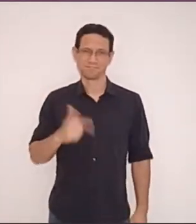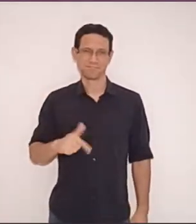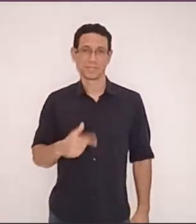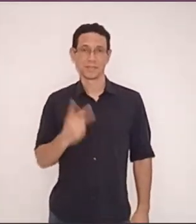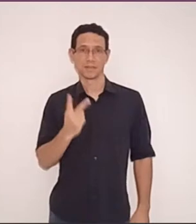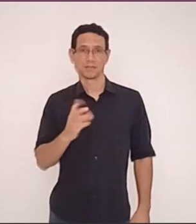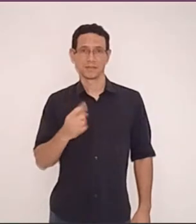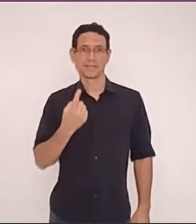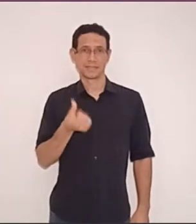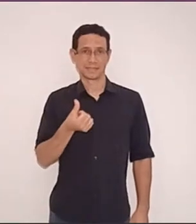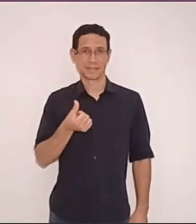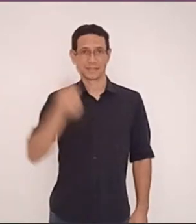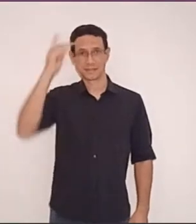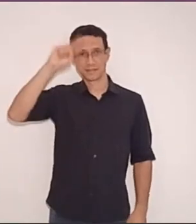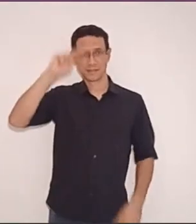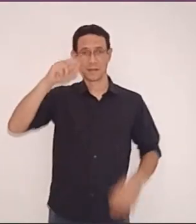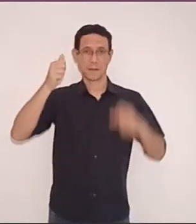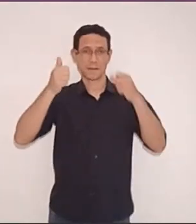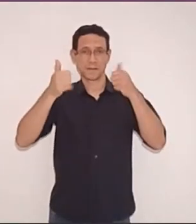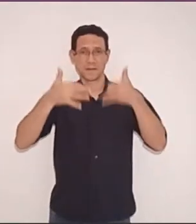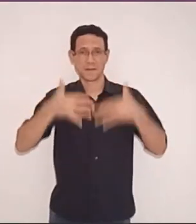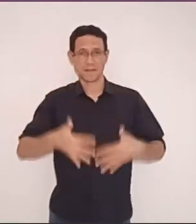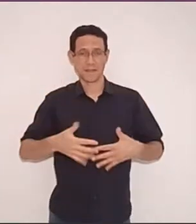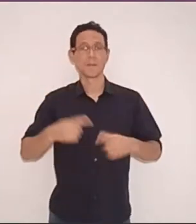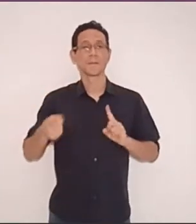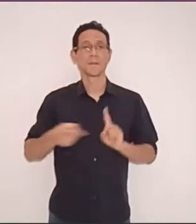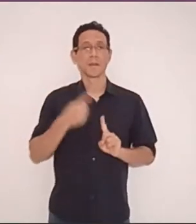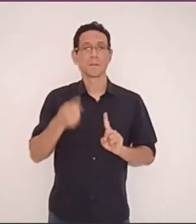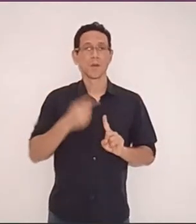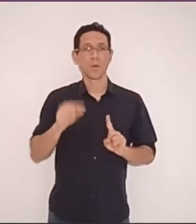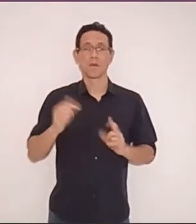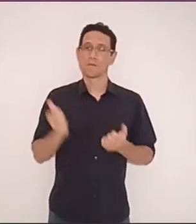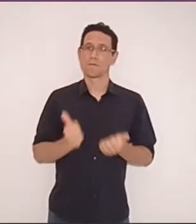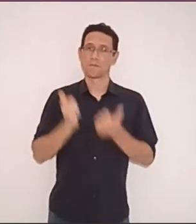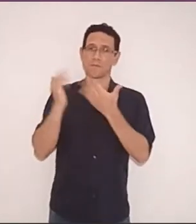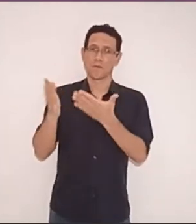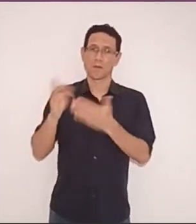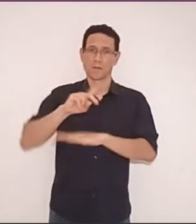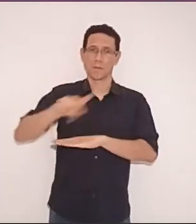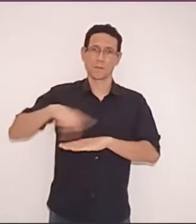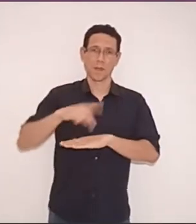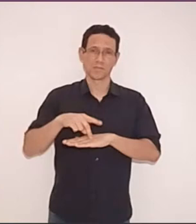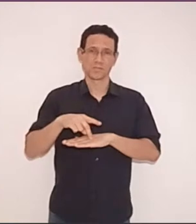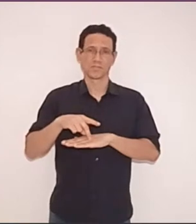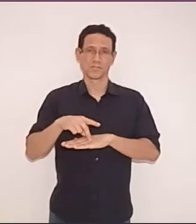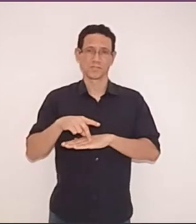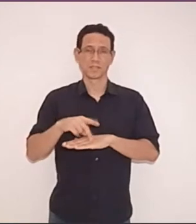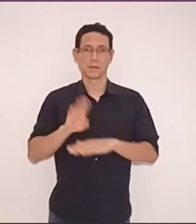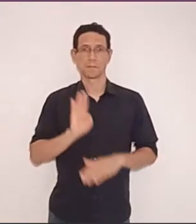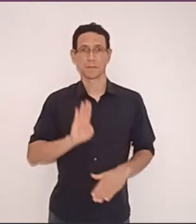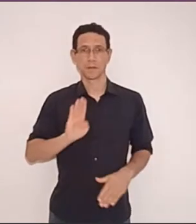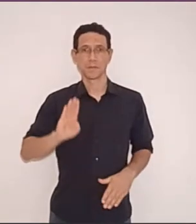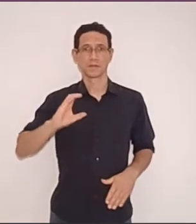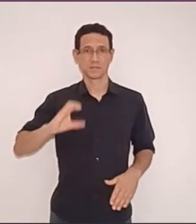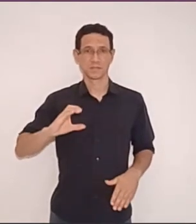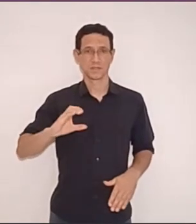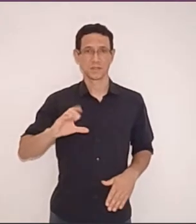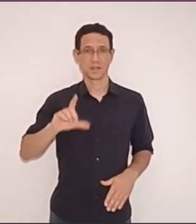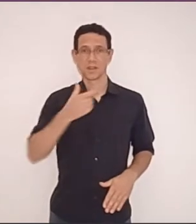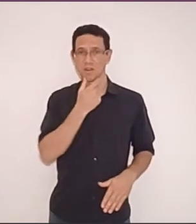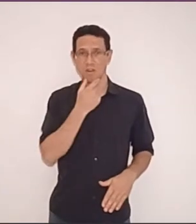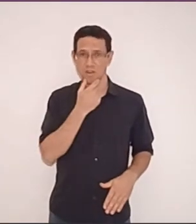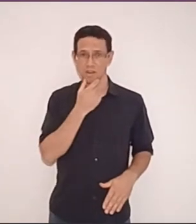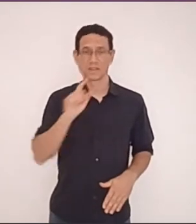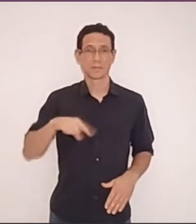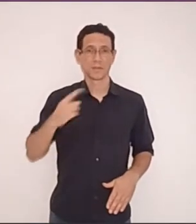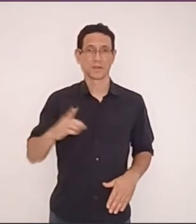2016 quando a minha história veio à tona primeiramente para fora do país né foi que a BBC de Londres e depois para de dar água